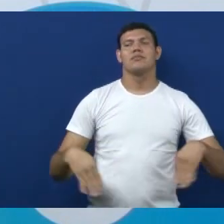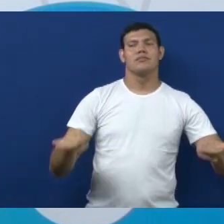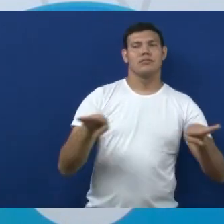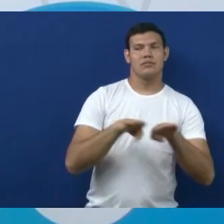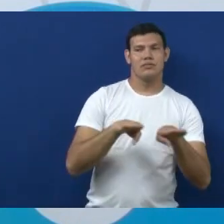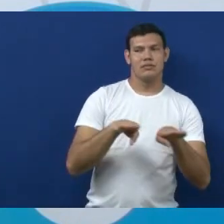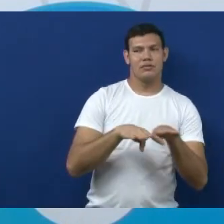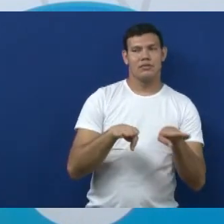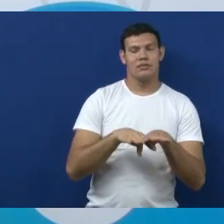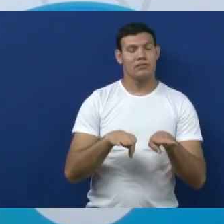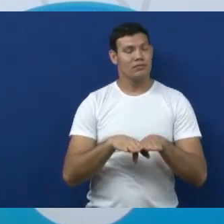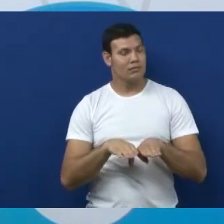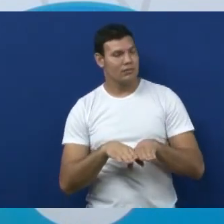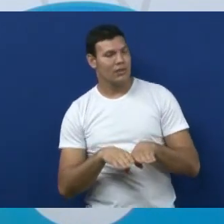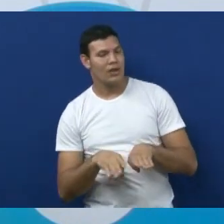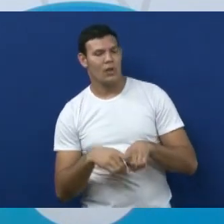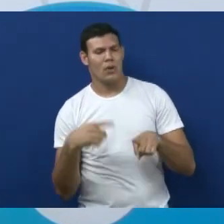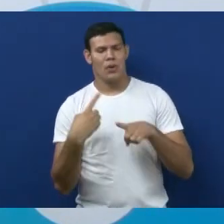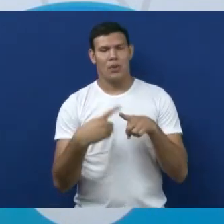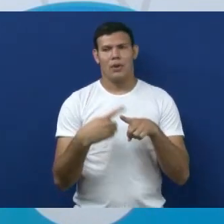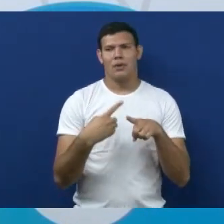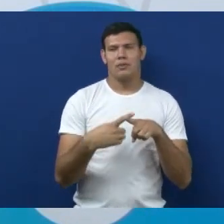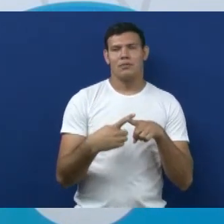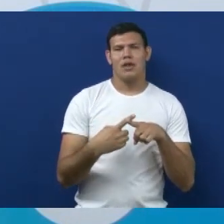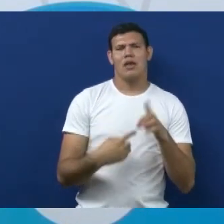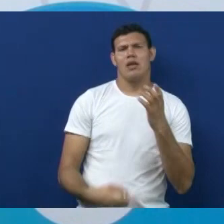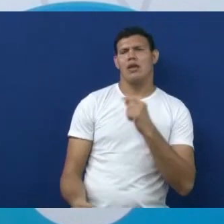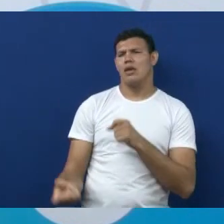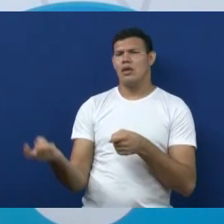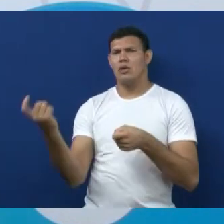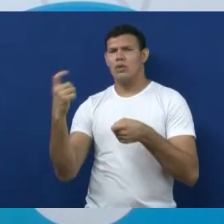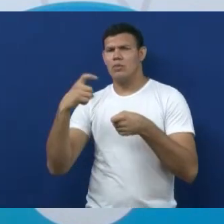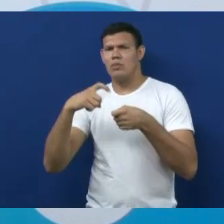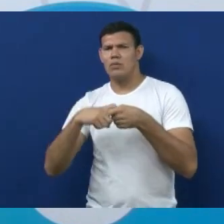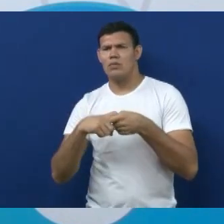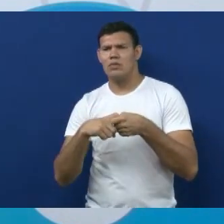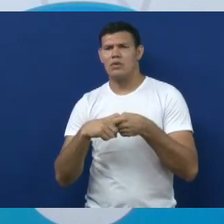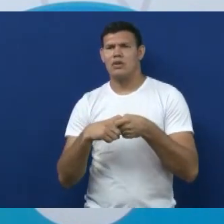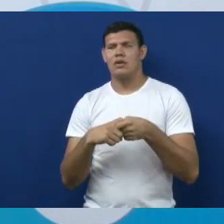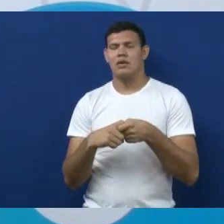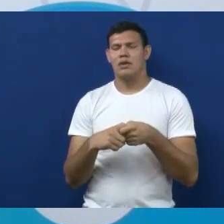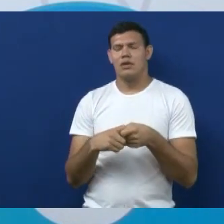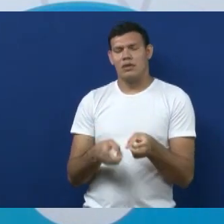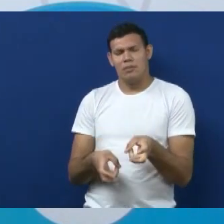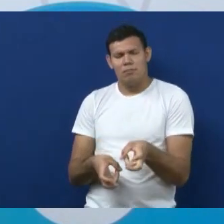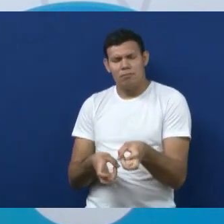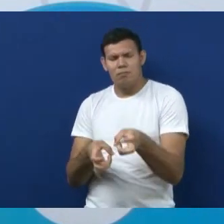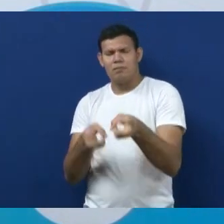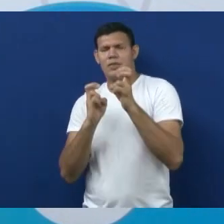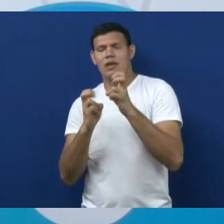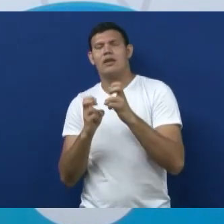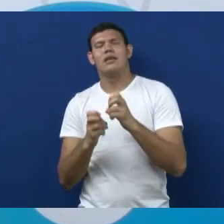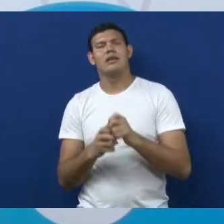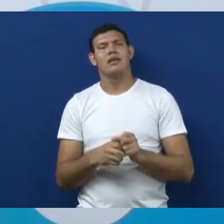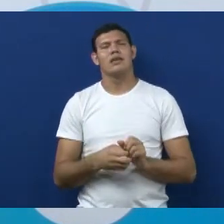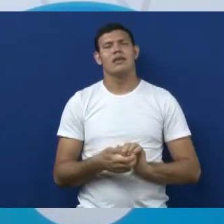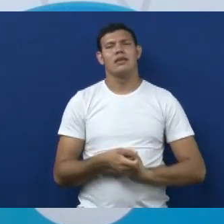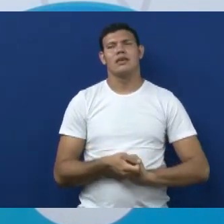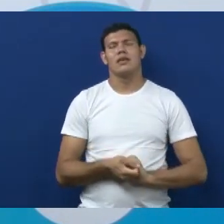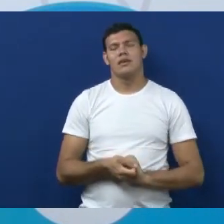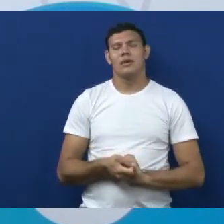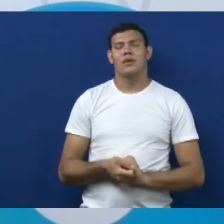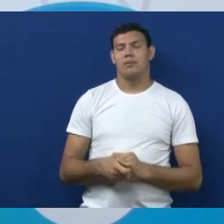processo? Sublimação. Né? Você pode voltar quantas vezes quiser, esse material vai estar disponível para você estudar. Vejam todo